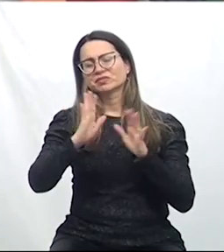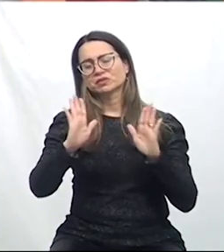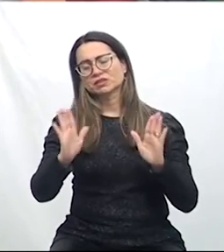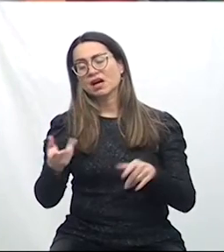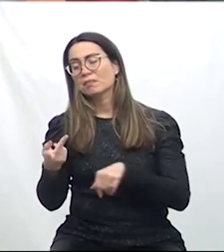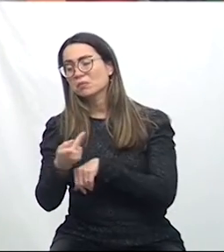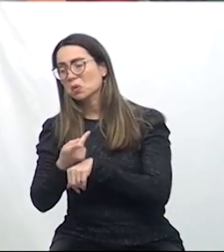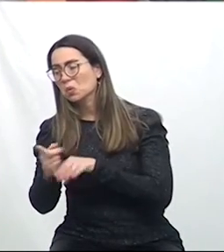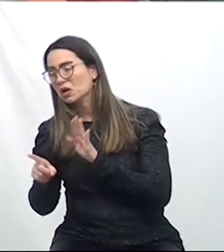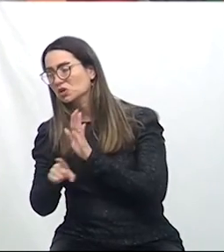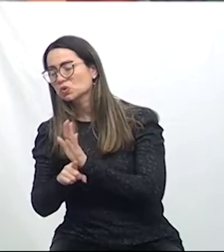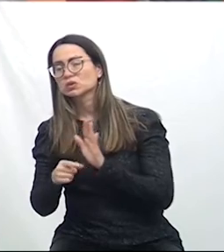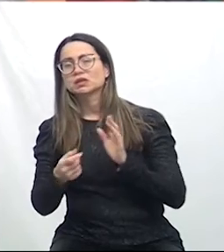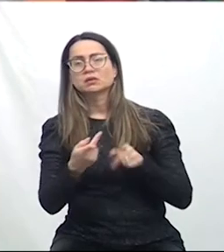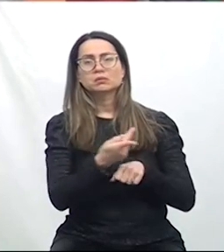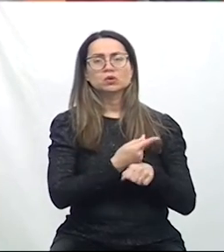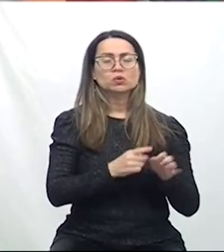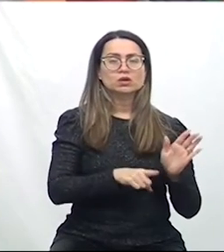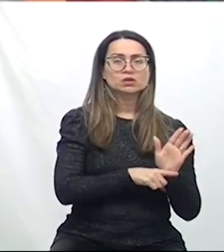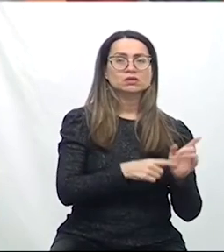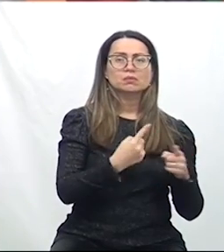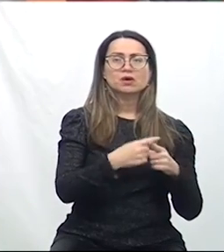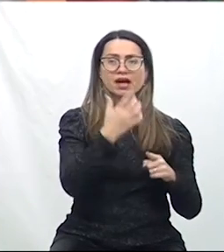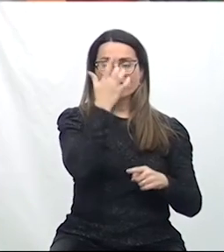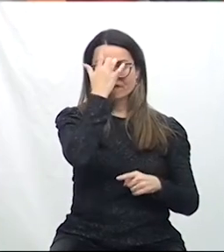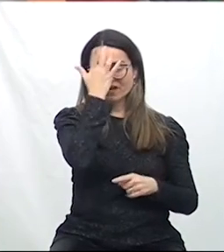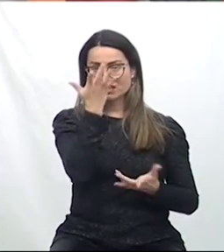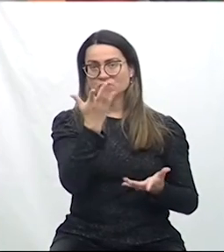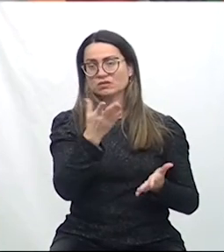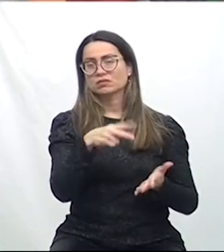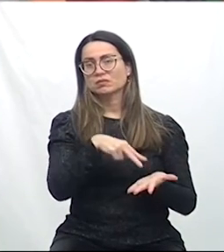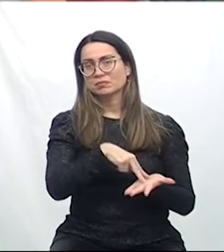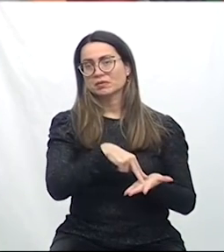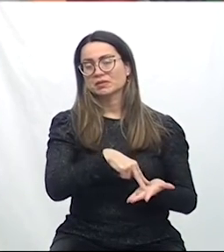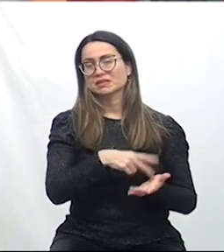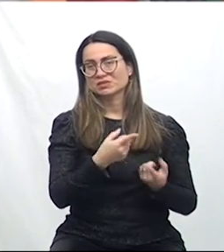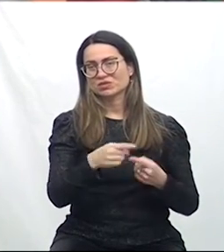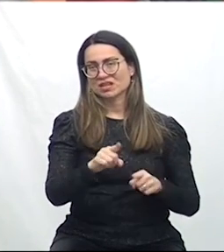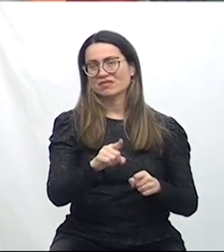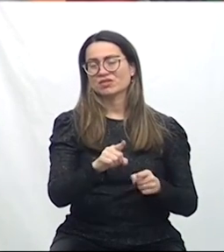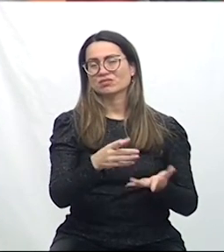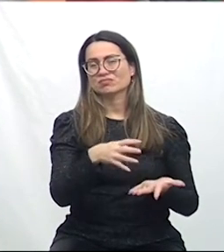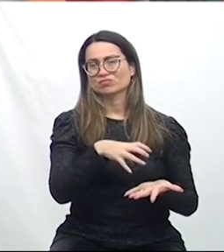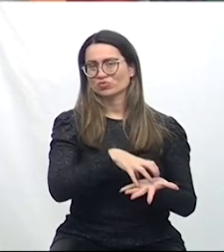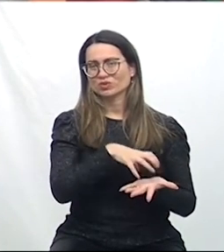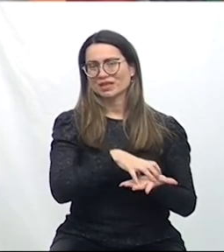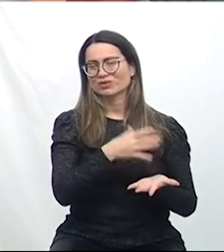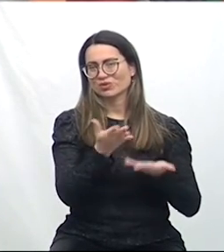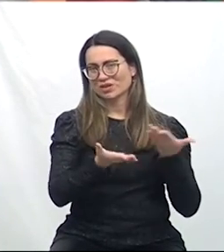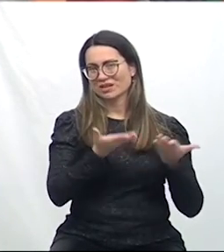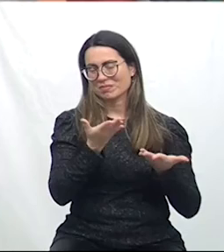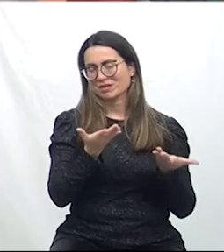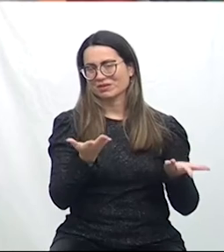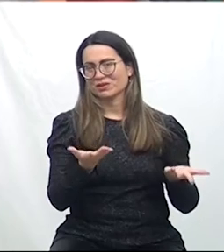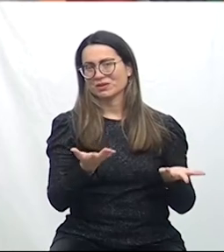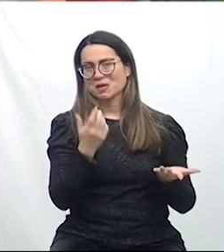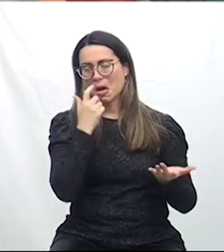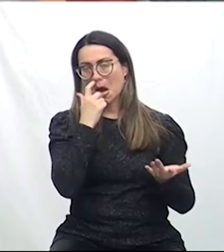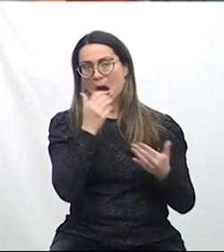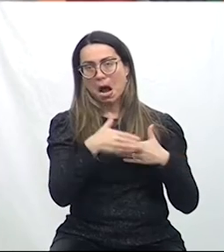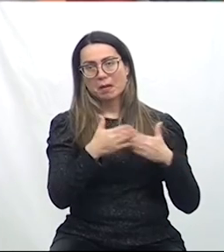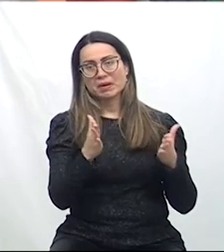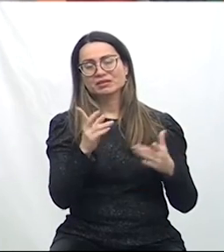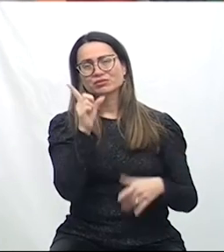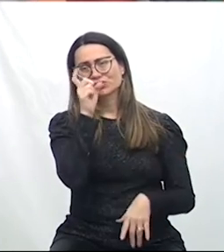busca de ajuda ali, porque não é fácil tu manter um desafio funcionando, né? São várias pessoas